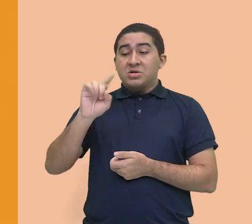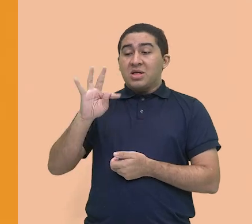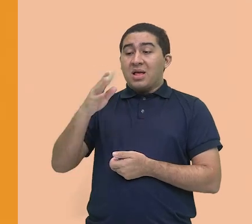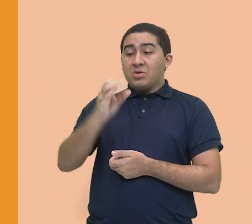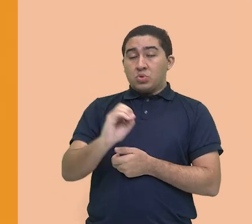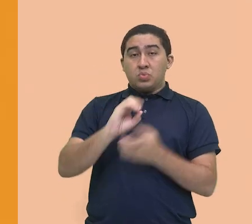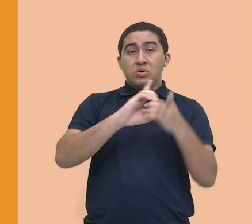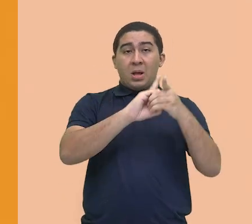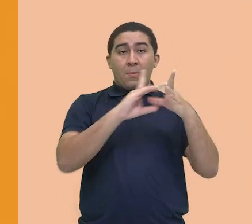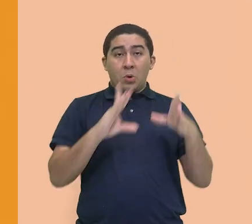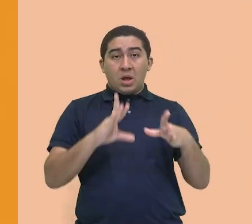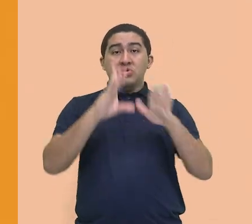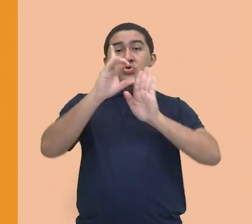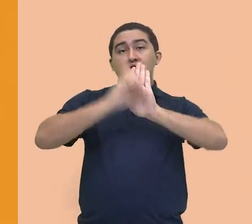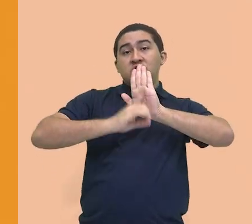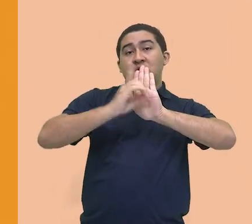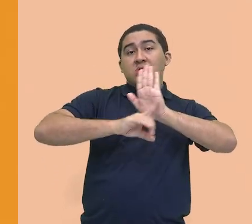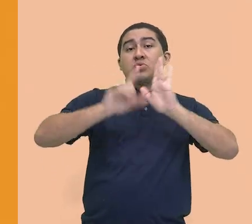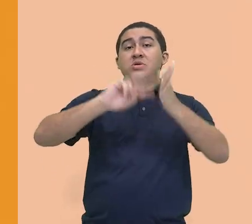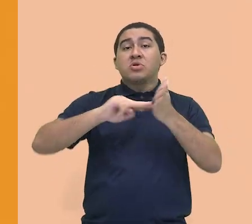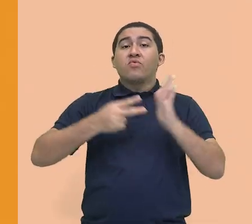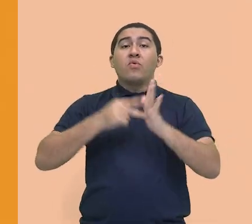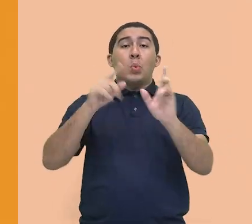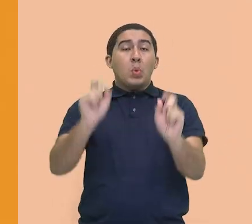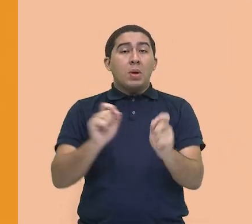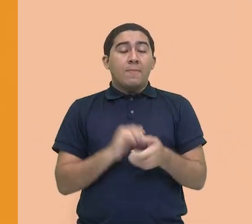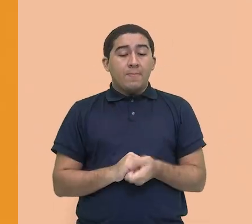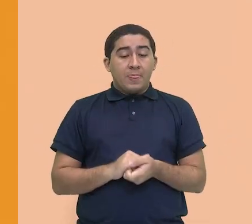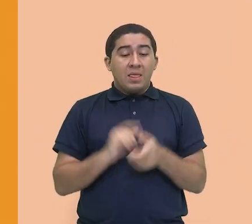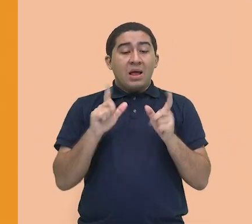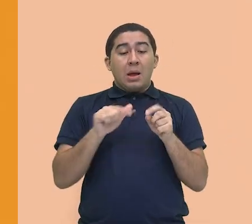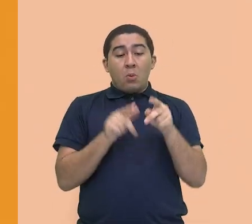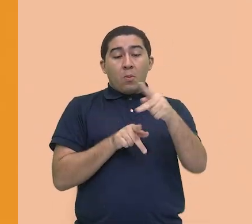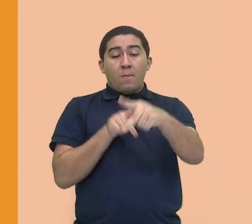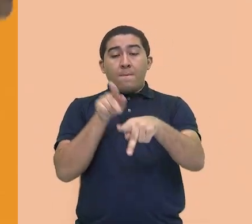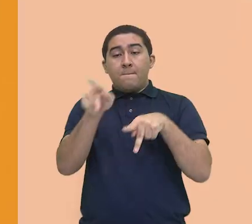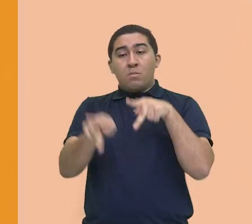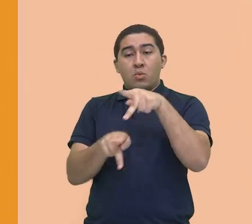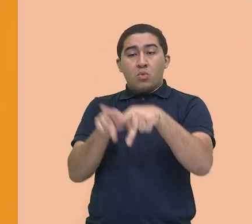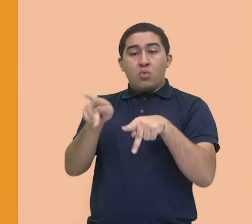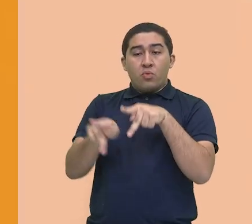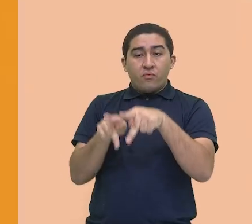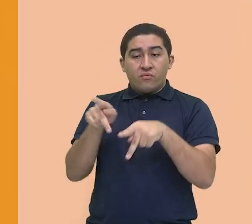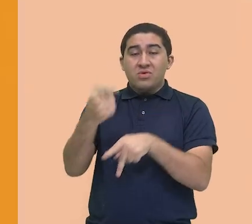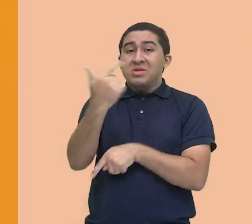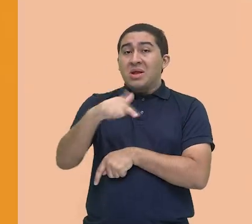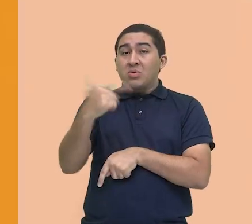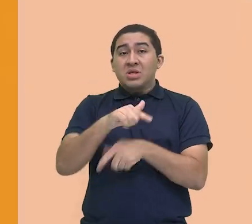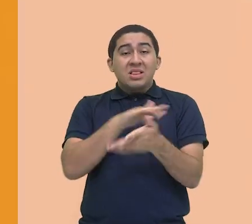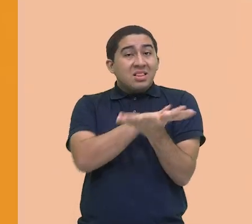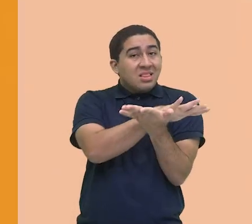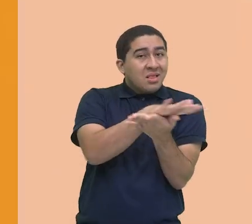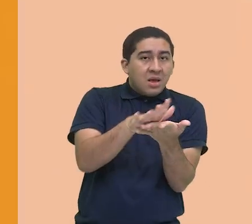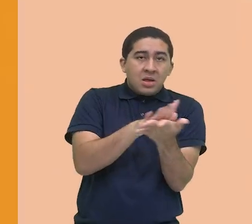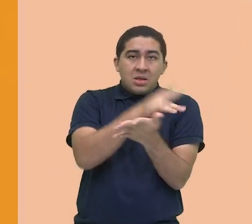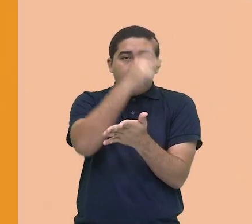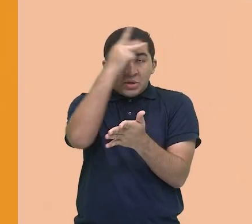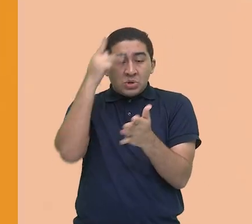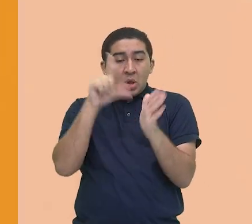de Direito, eu estou falando daquela nação que não tem ninguém acima da